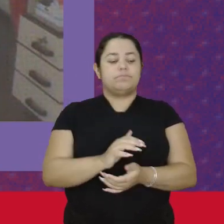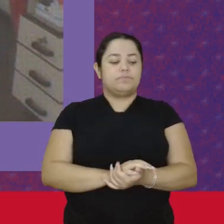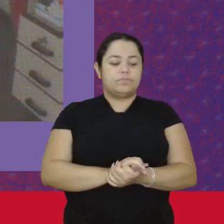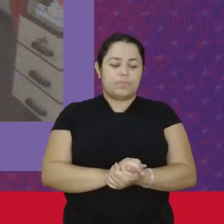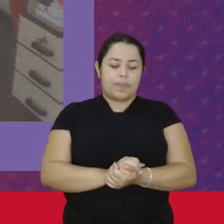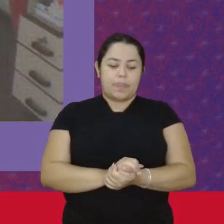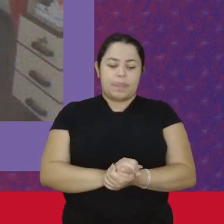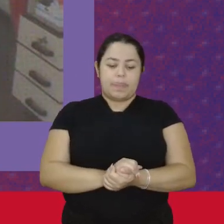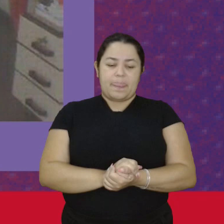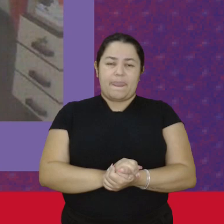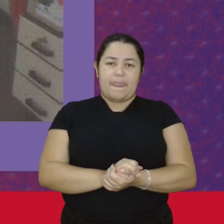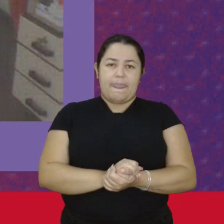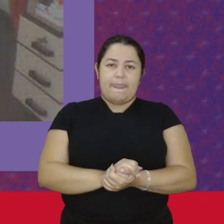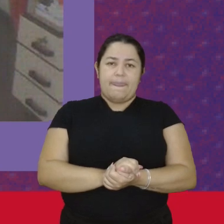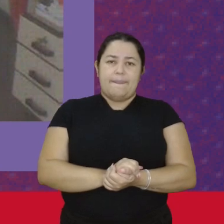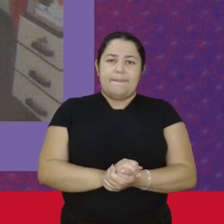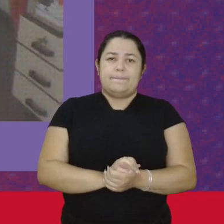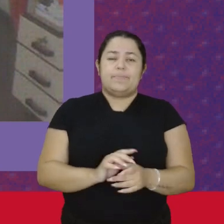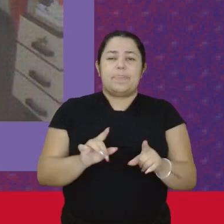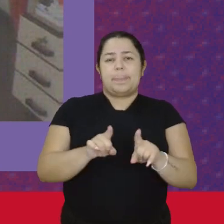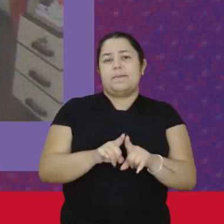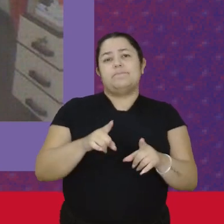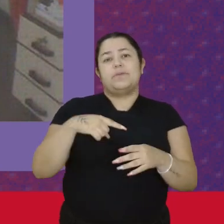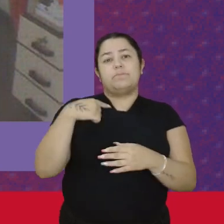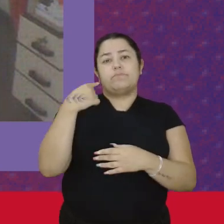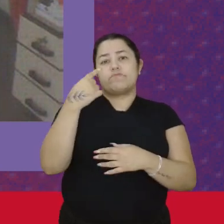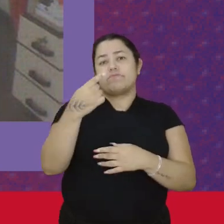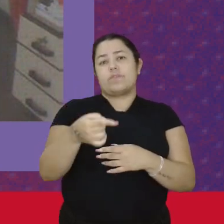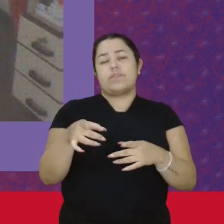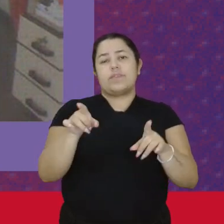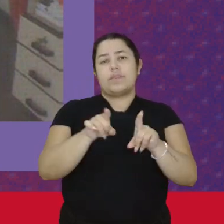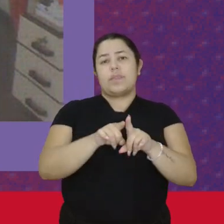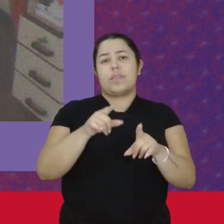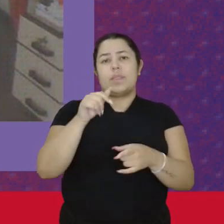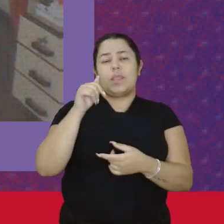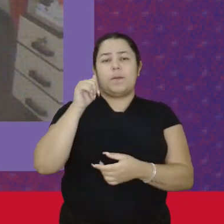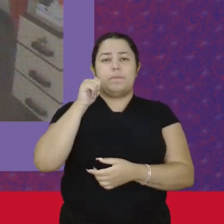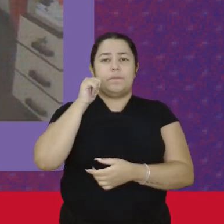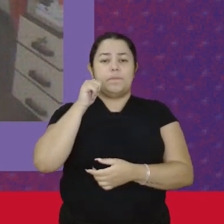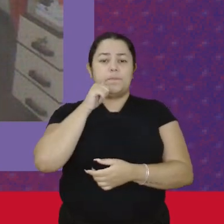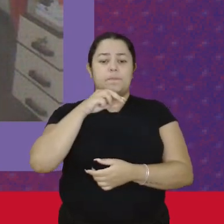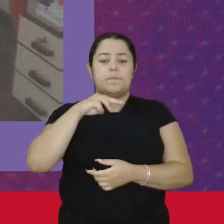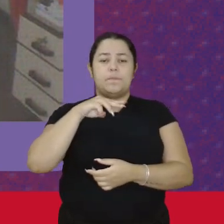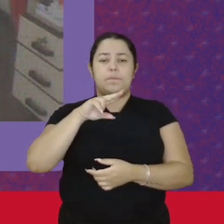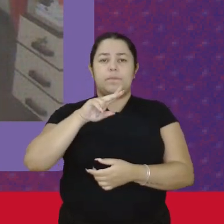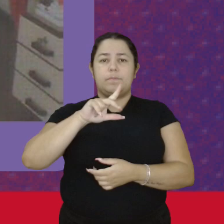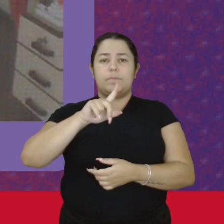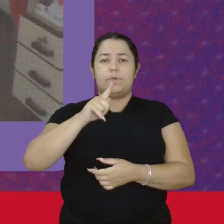né? E depois vieram outros, veio o Mulherio, né? Veio outros